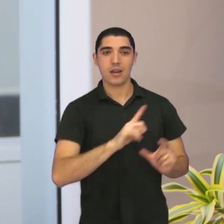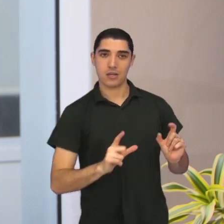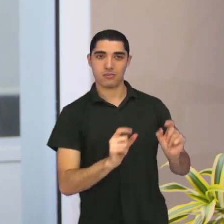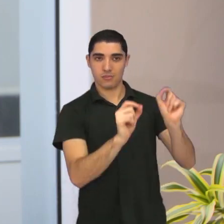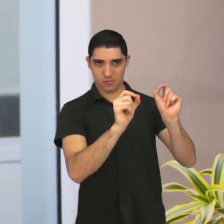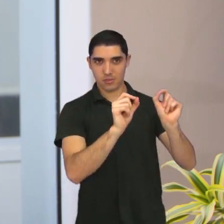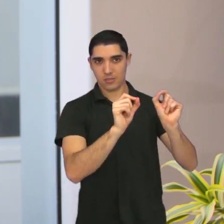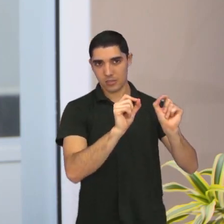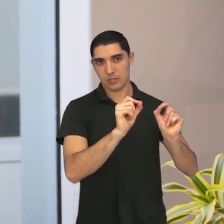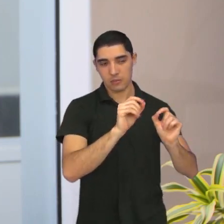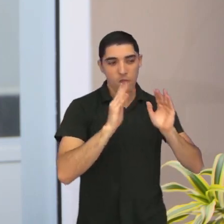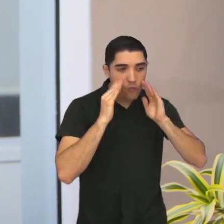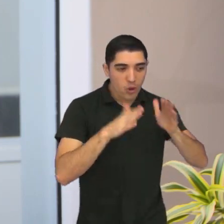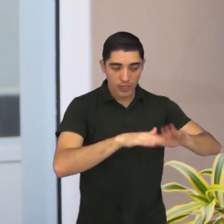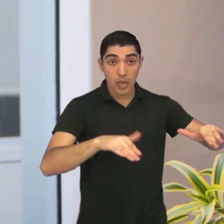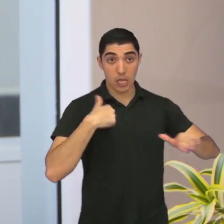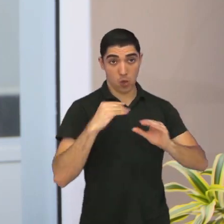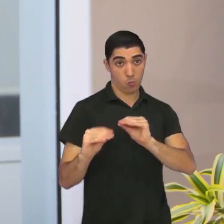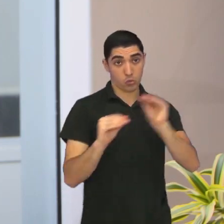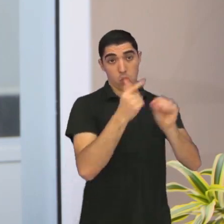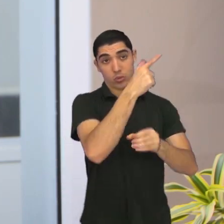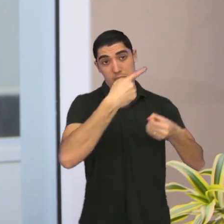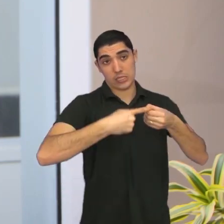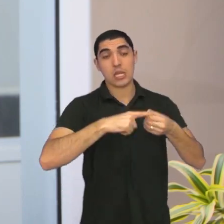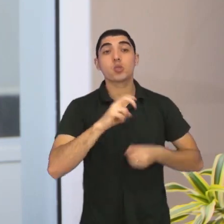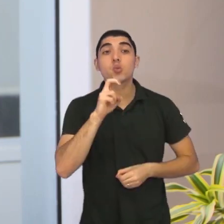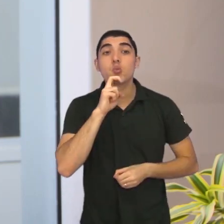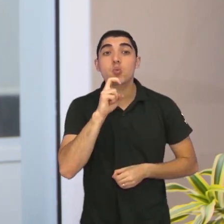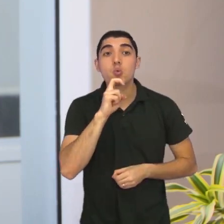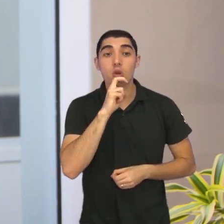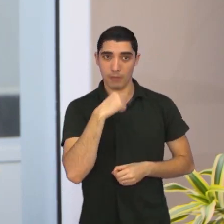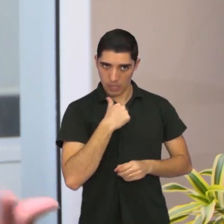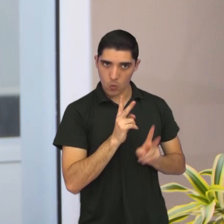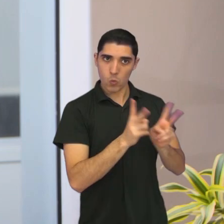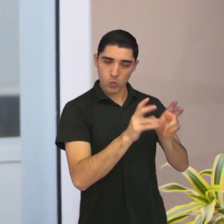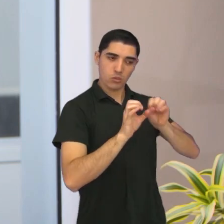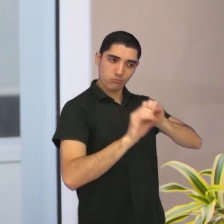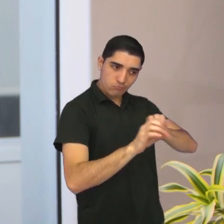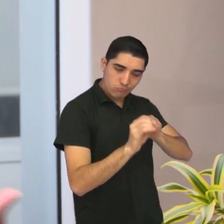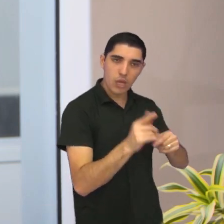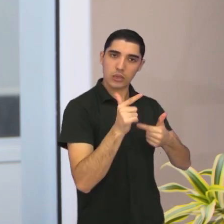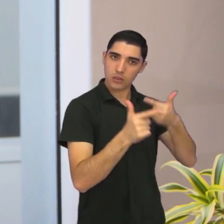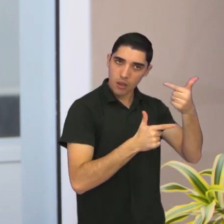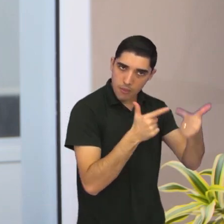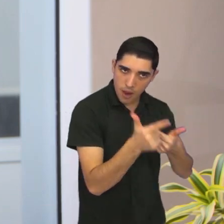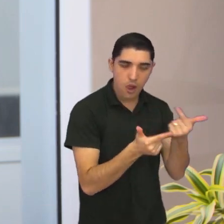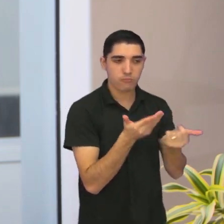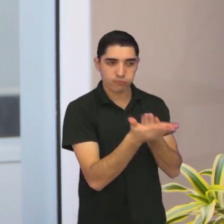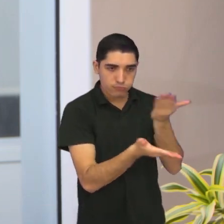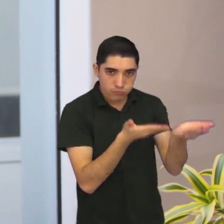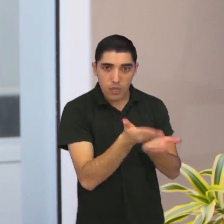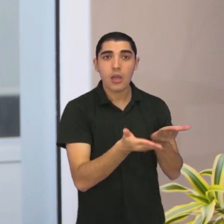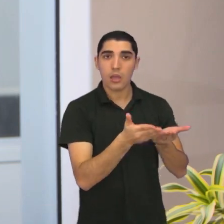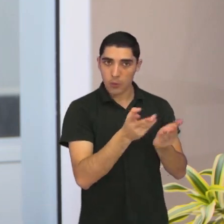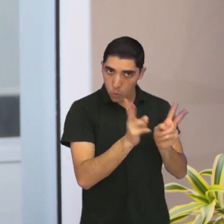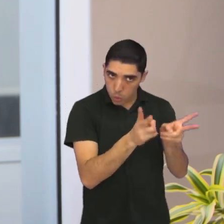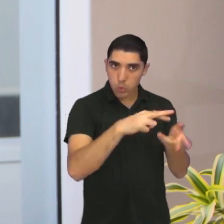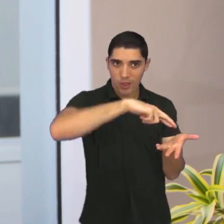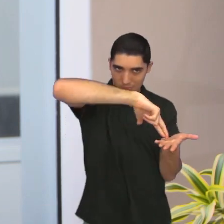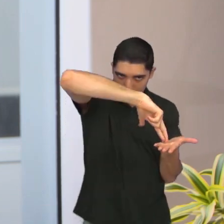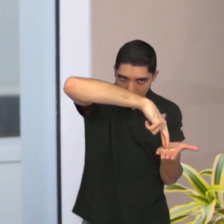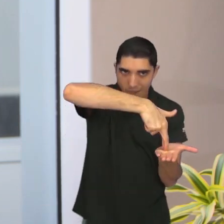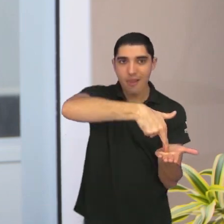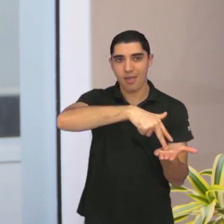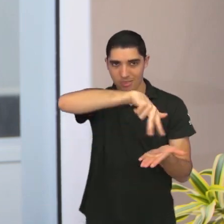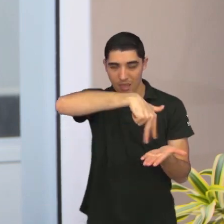de oncologia pediátrica. Então, eu me mudei para Sorocaba. Eu ainda dava aula, trabalhava, né? Bem envolvida com